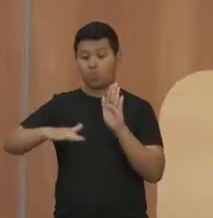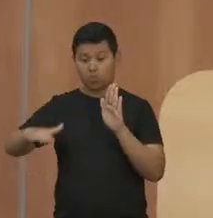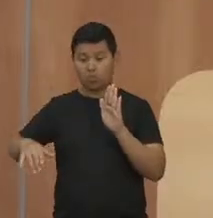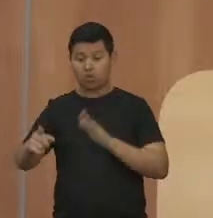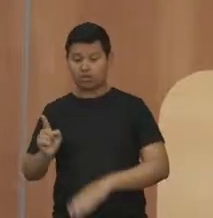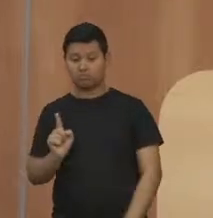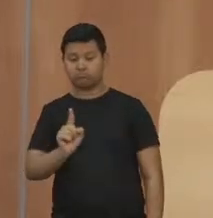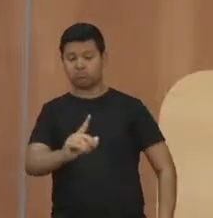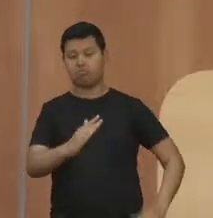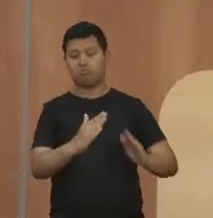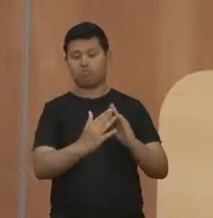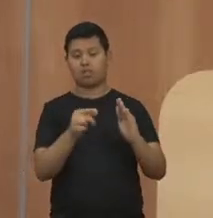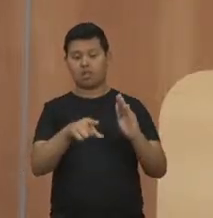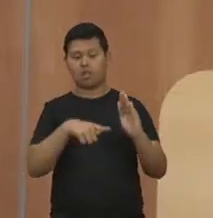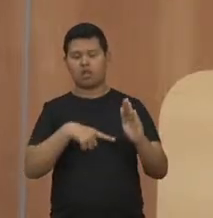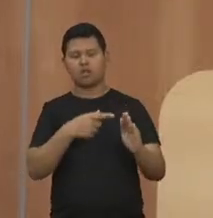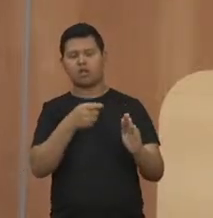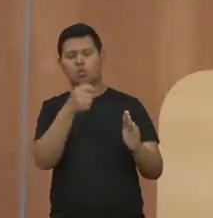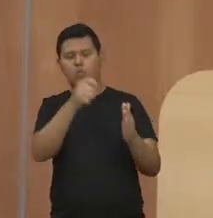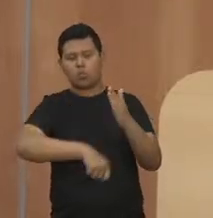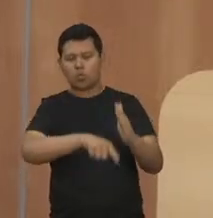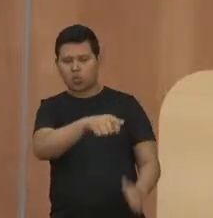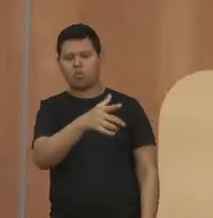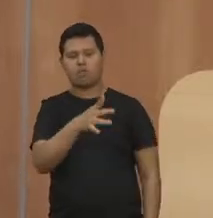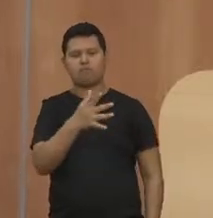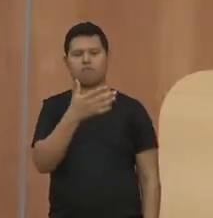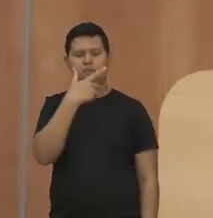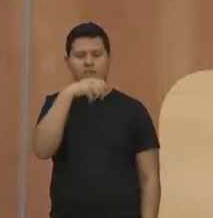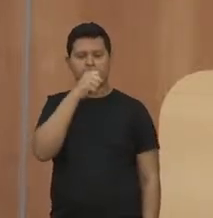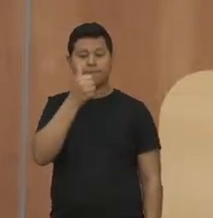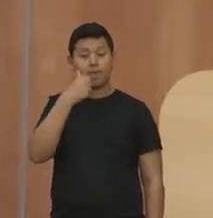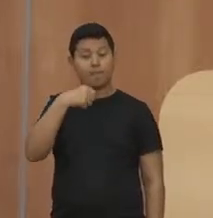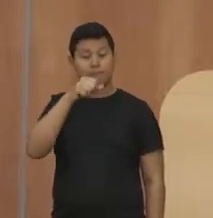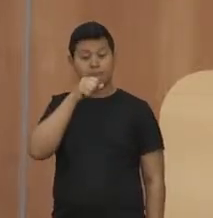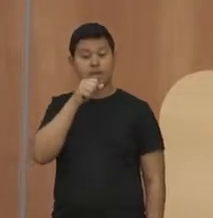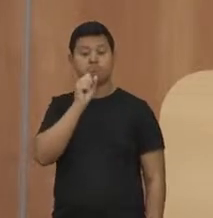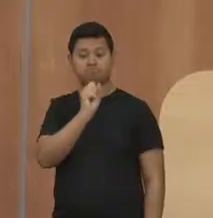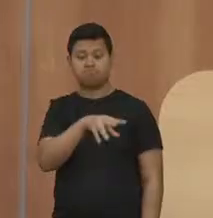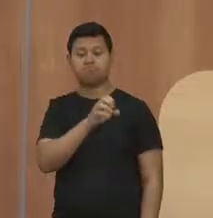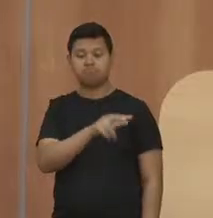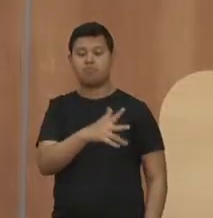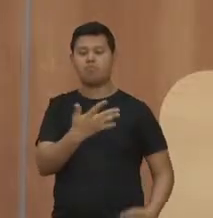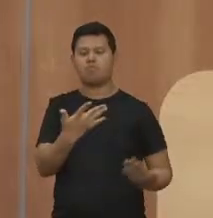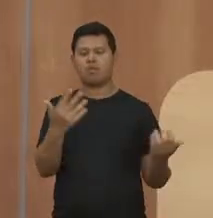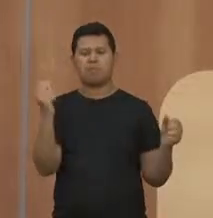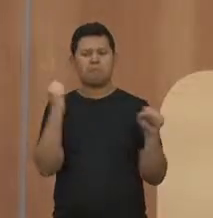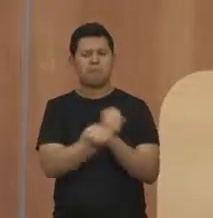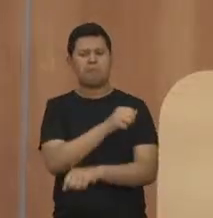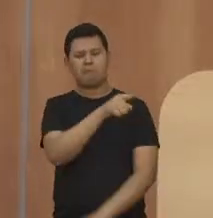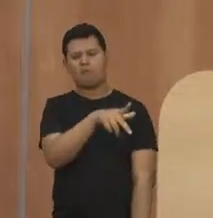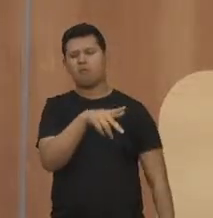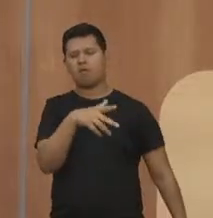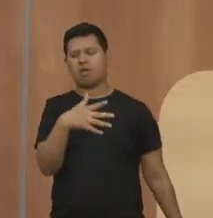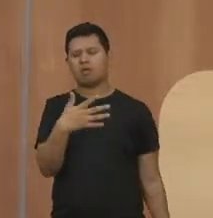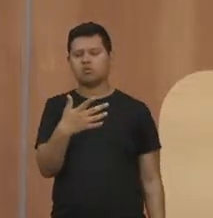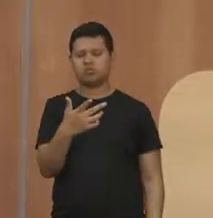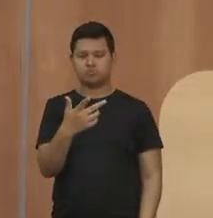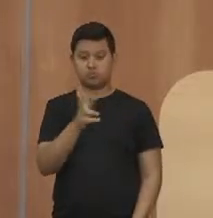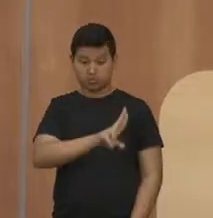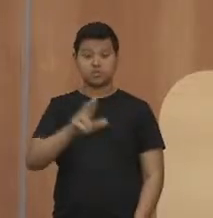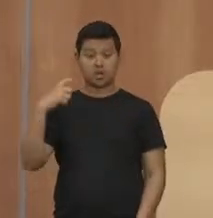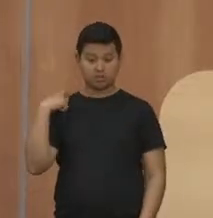casa, Neto, o que acontece? Ela cobra quem? O pai e a mãe dela. Então, assim, poxa, papai, mamãe, põe um cinto para nós